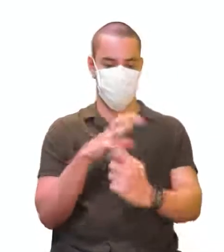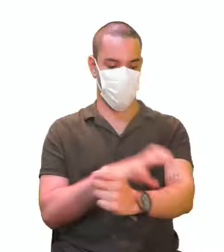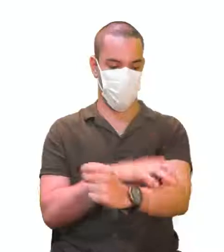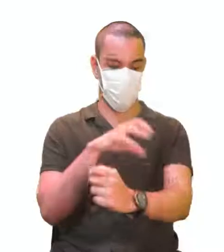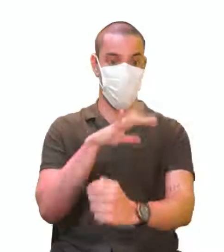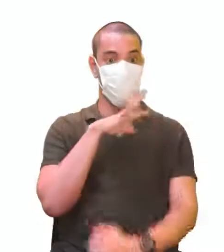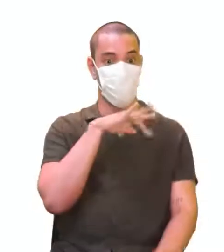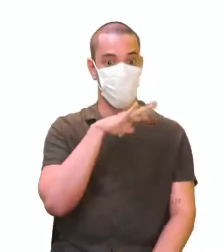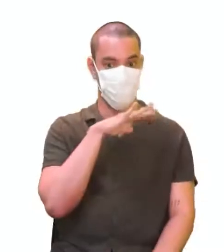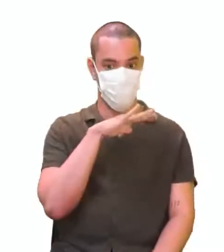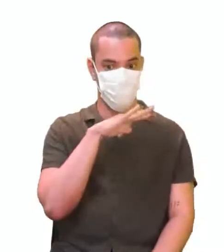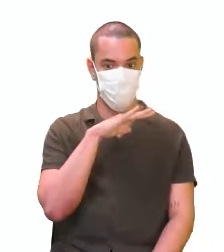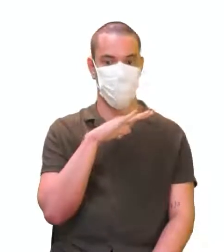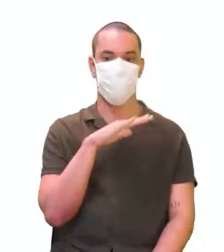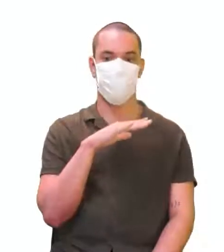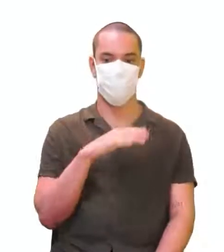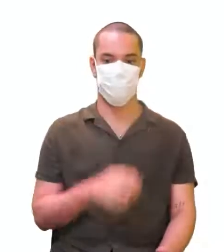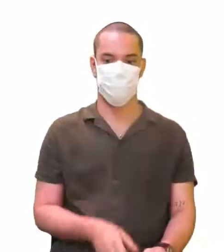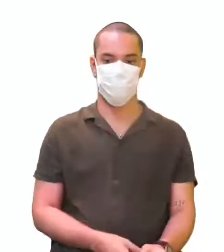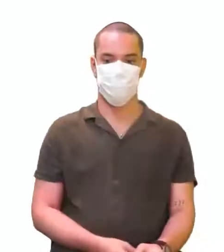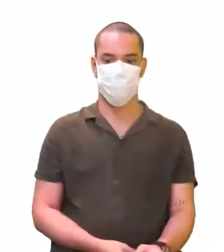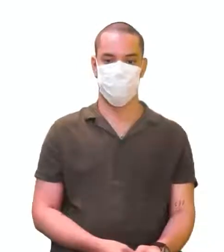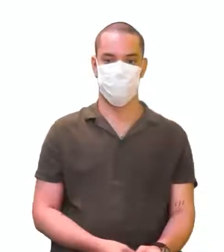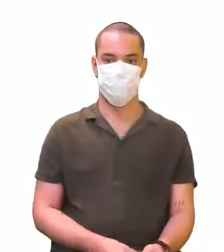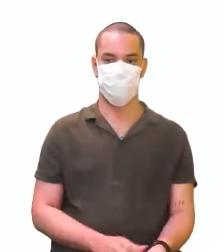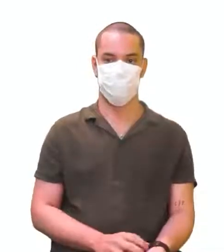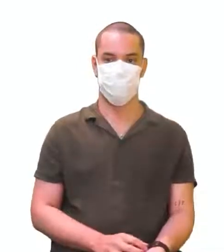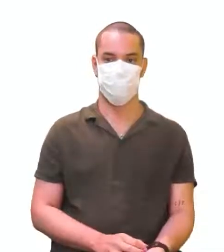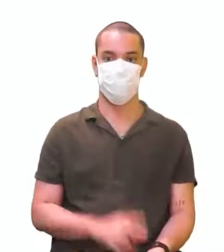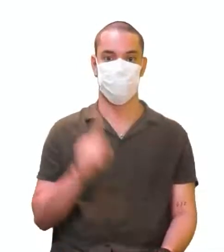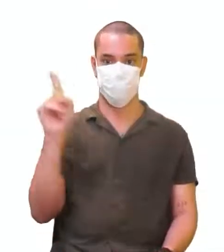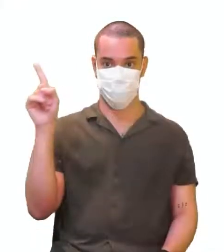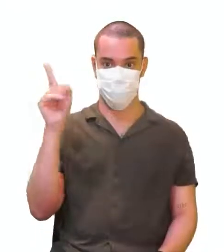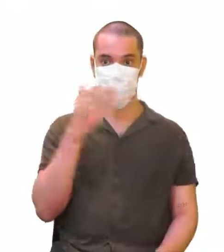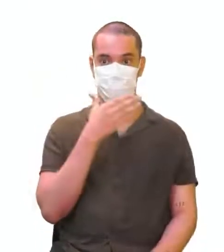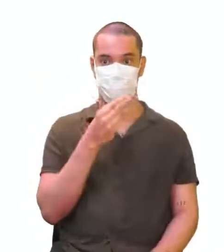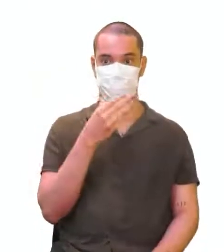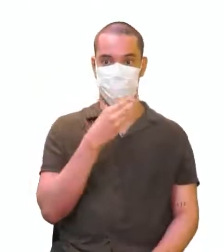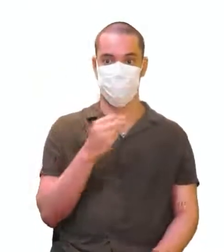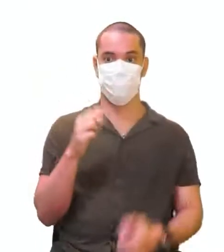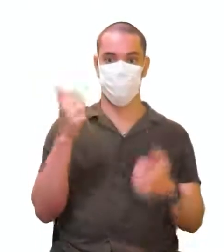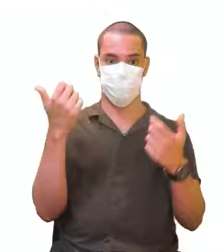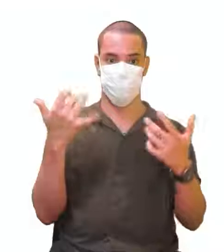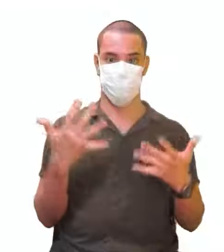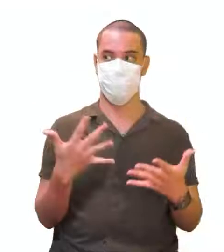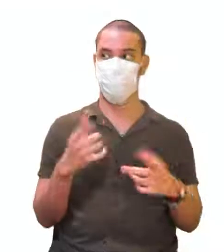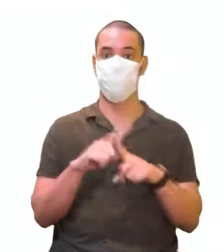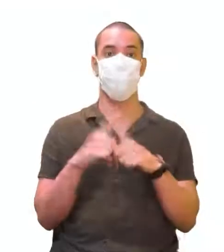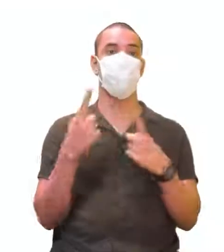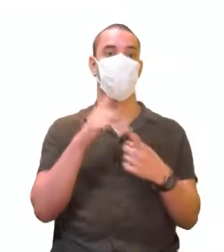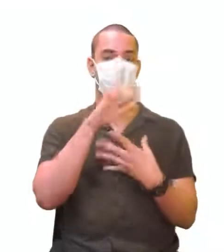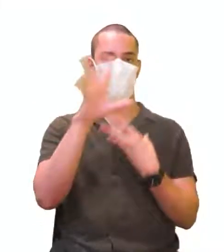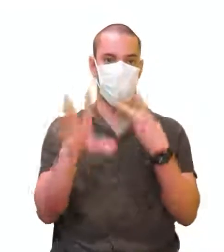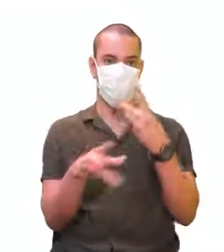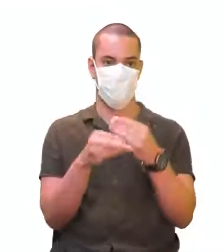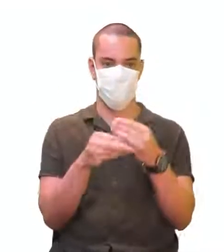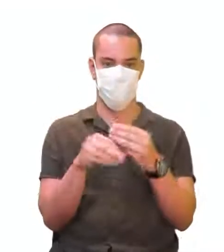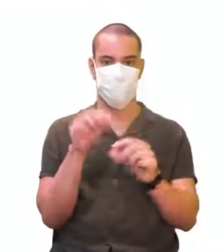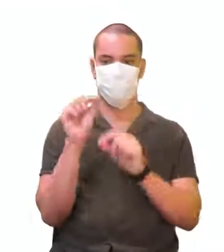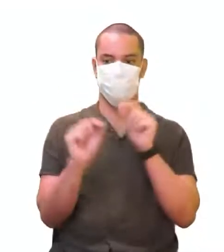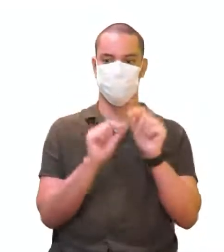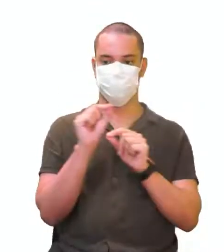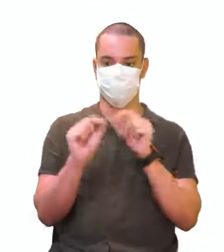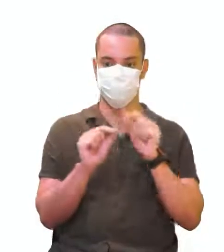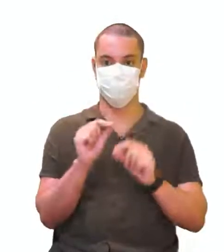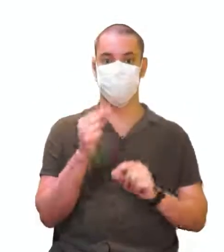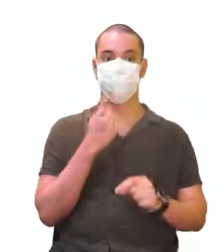tá? Olha a expressão aí do Carl... Como? Landsteiner. Então, mas, e assim, professora, só um comentário, né?